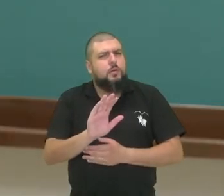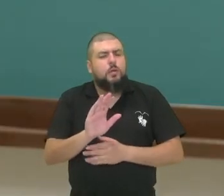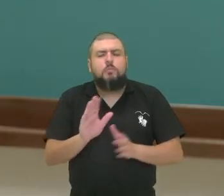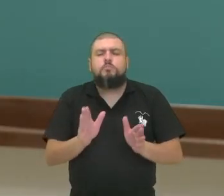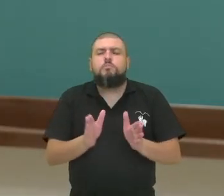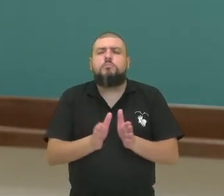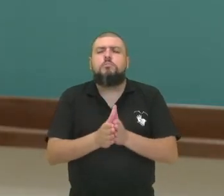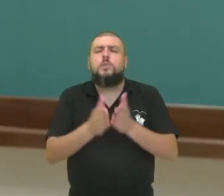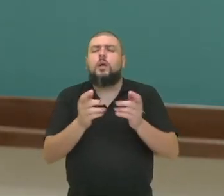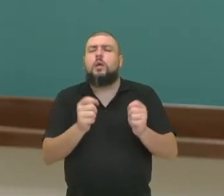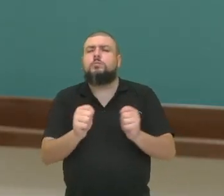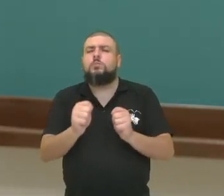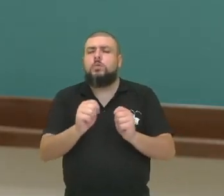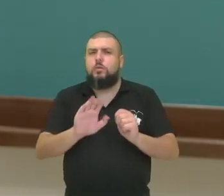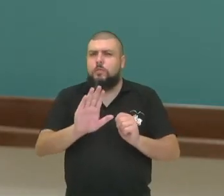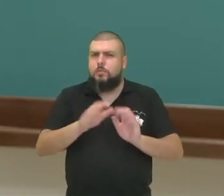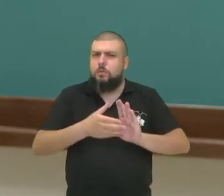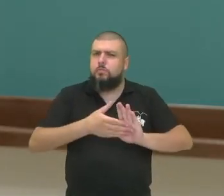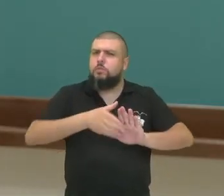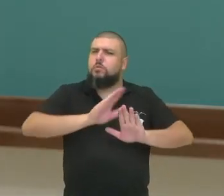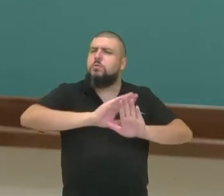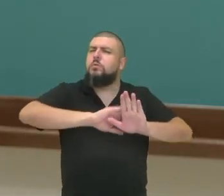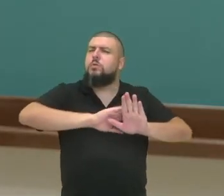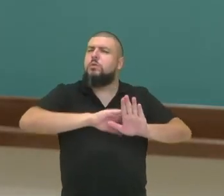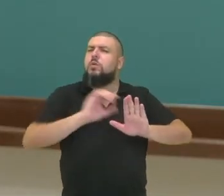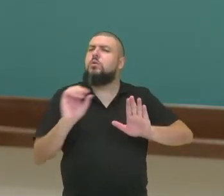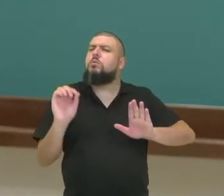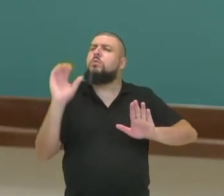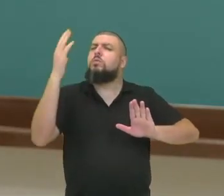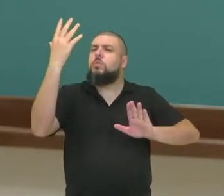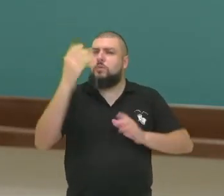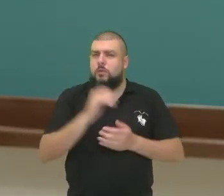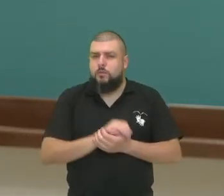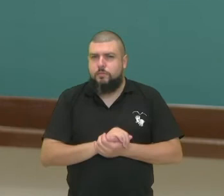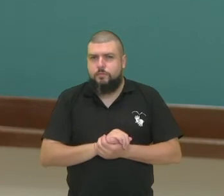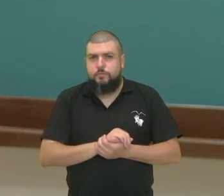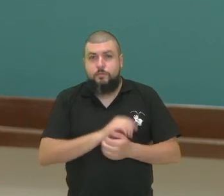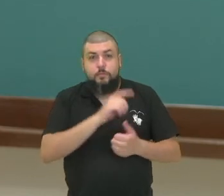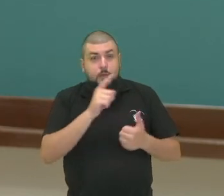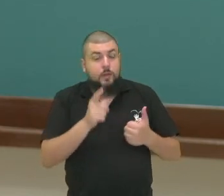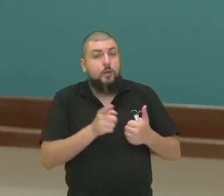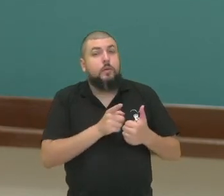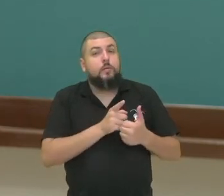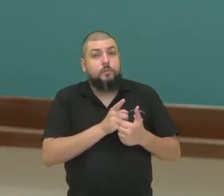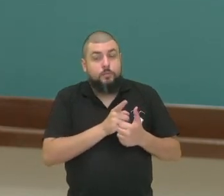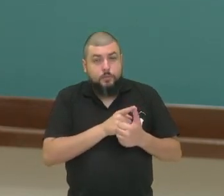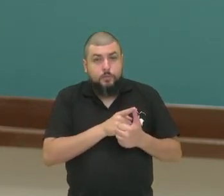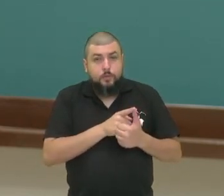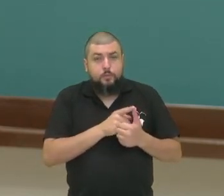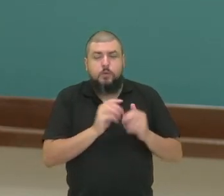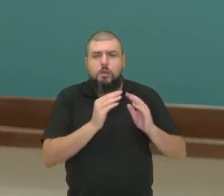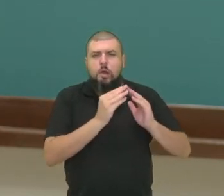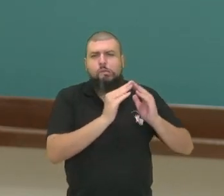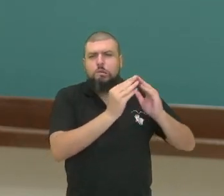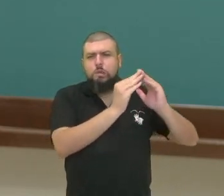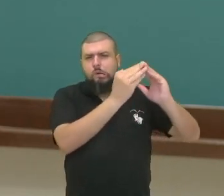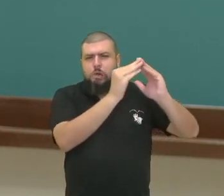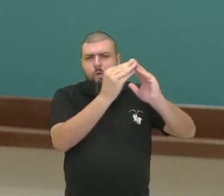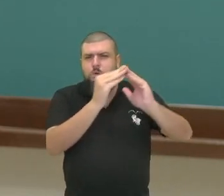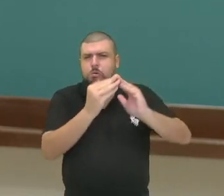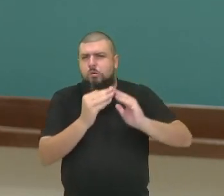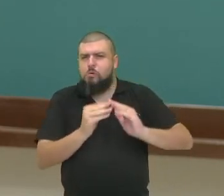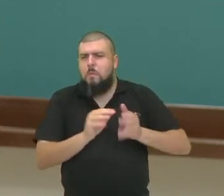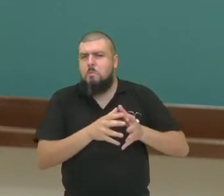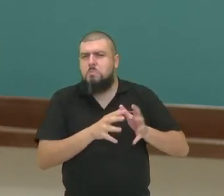são as contradições que aconteceram através desse milagre econômico? Bom, em primeiro lugar, você vai ter um grande aumento das favelas, nas periferias